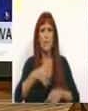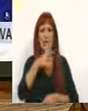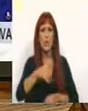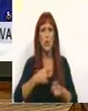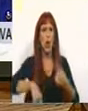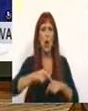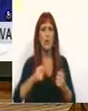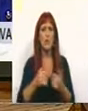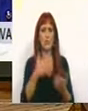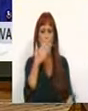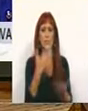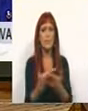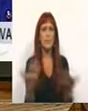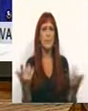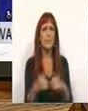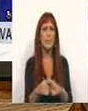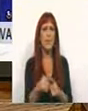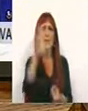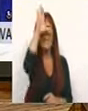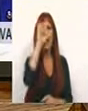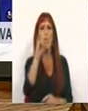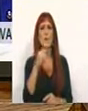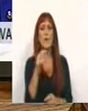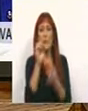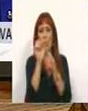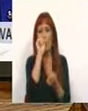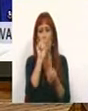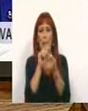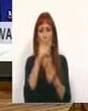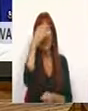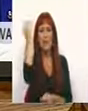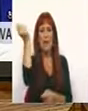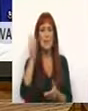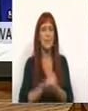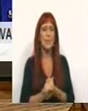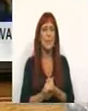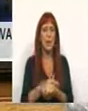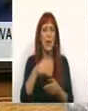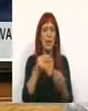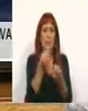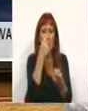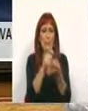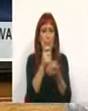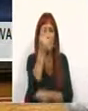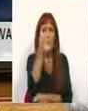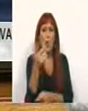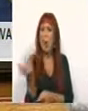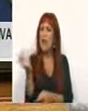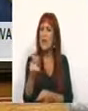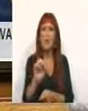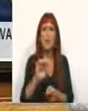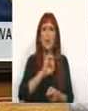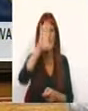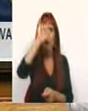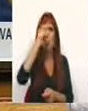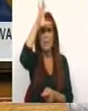afirmar que estamos perante um ministro residual e amnésico. Residual porque, de facto, cada vez que o Sr.